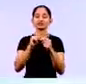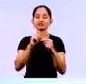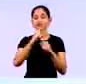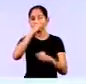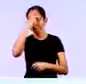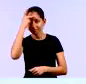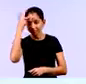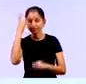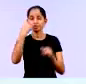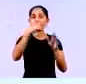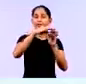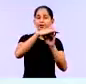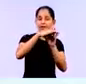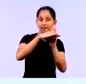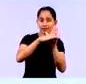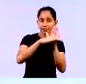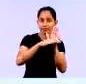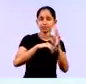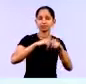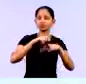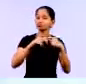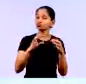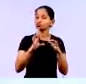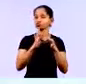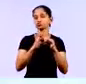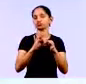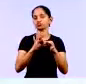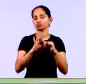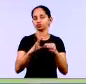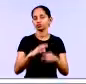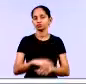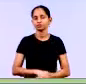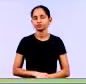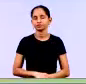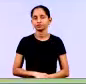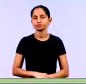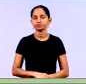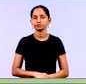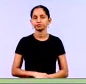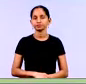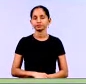pessoal e o custo referente a isso.